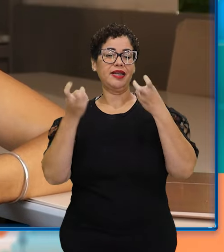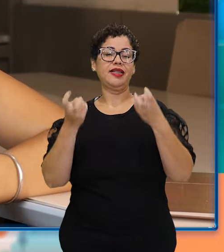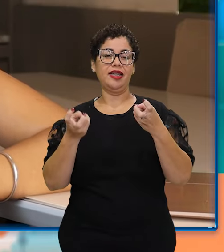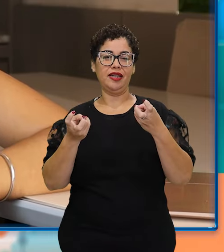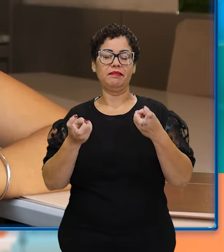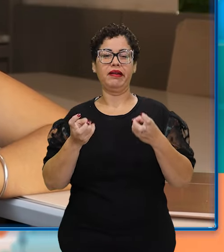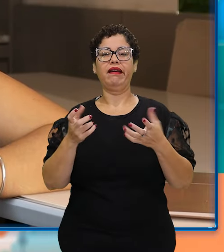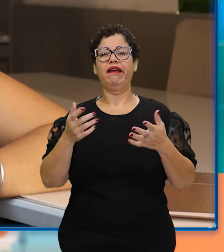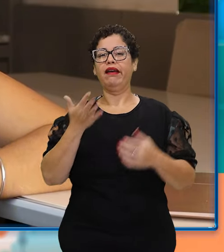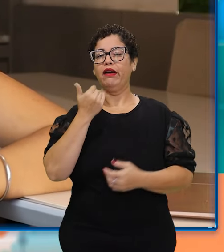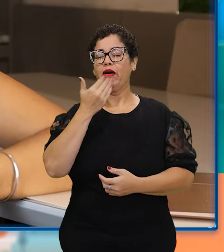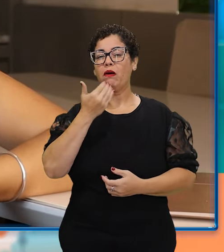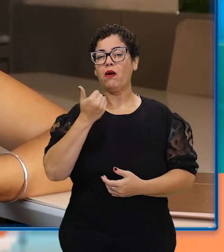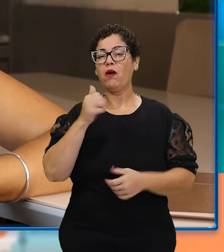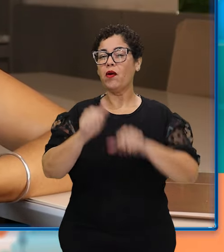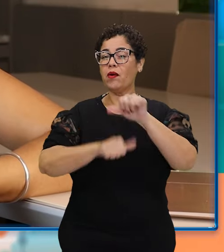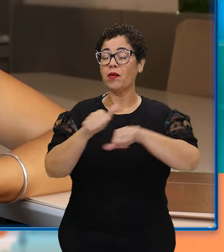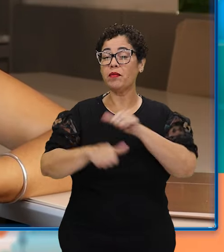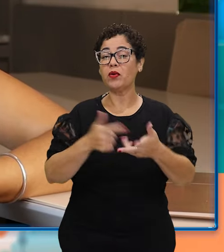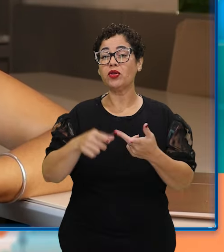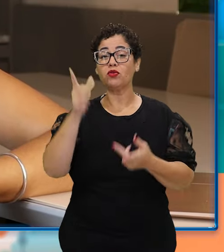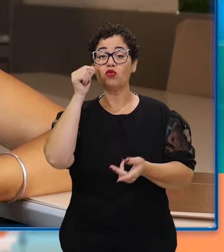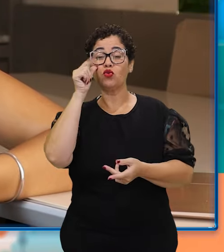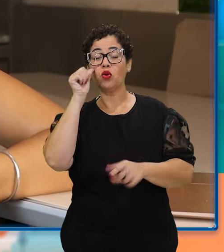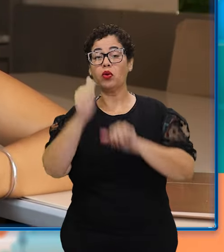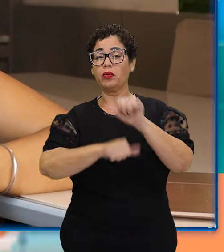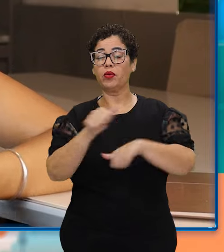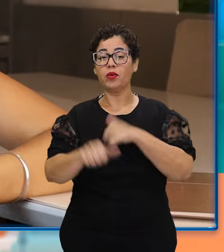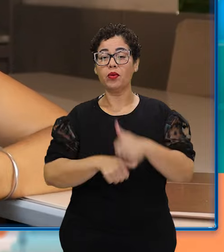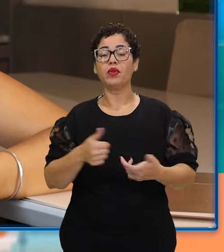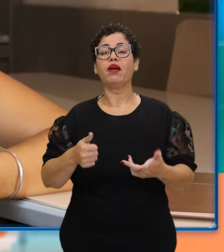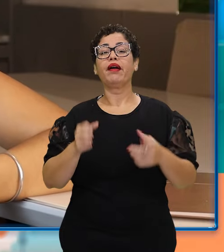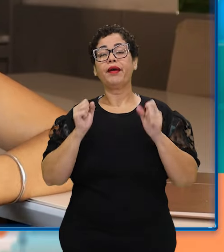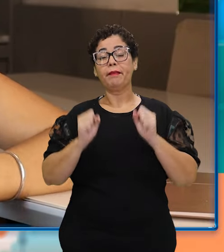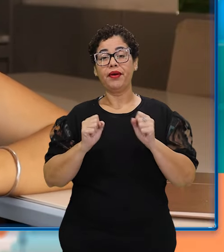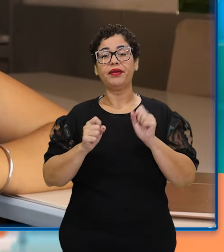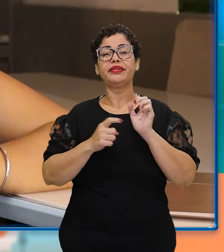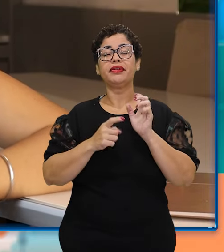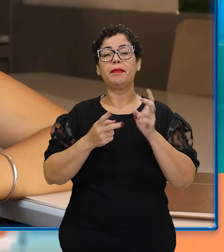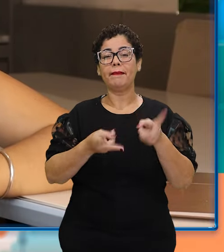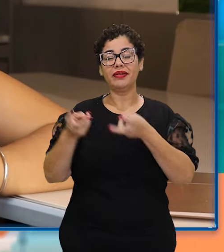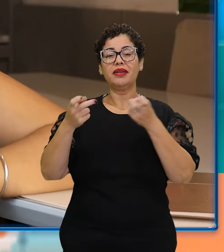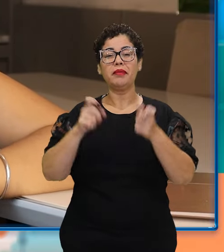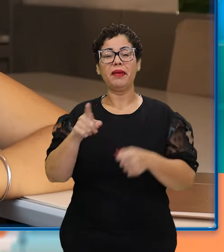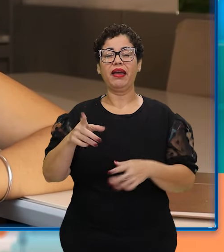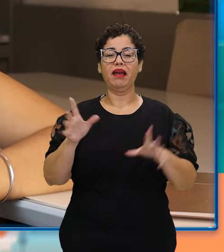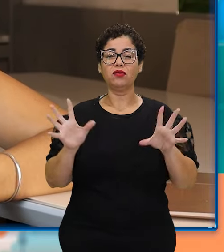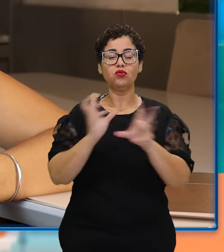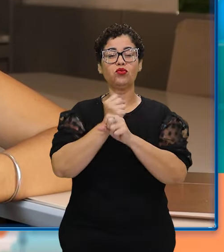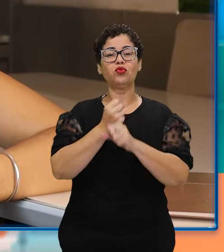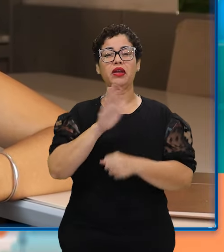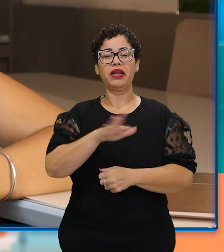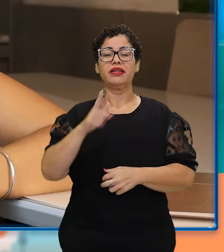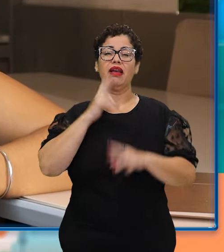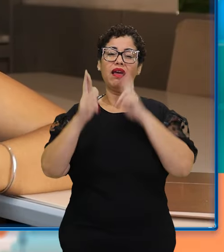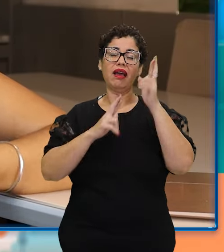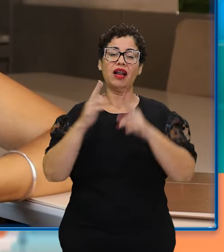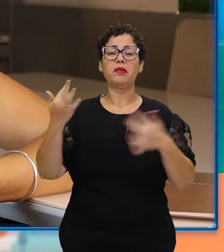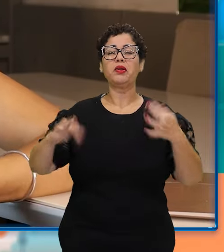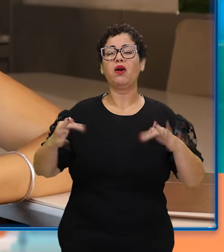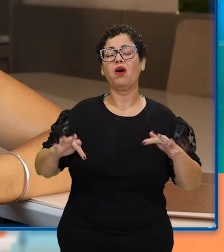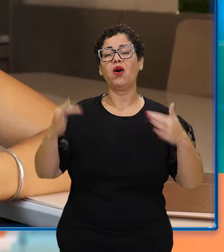seja, alterações de apetite, alterações de sono e que também podem se manifestar em queixas somáticas. A criança começa a reclamar